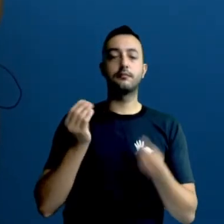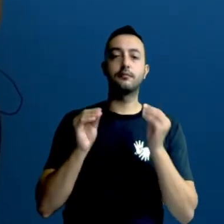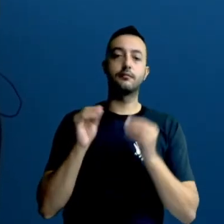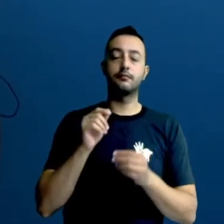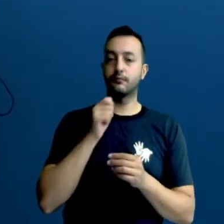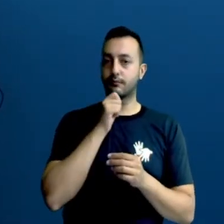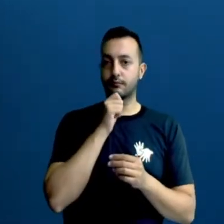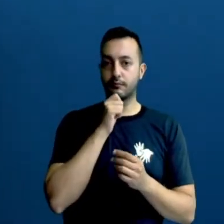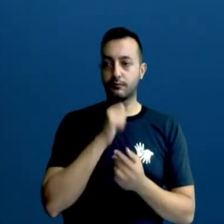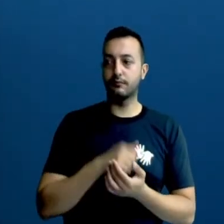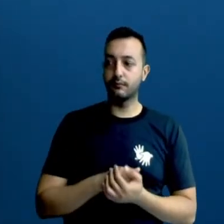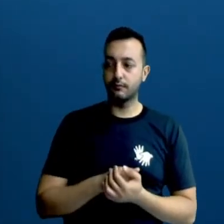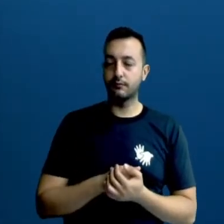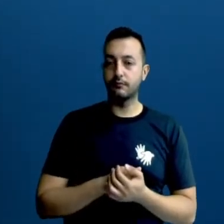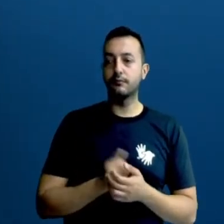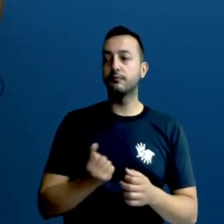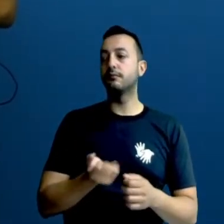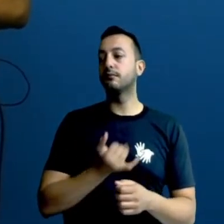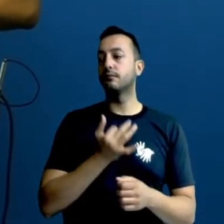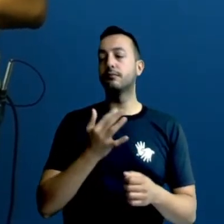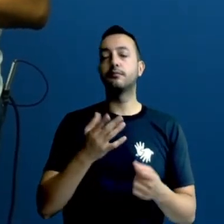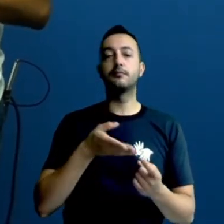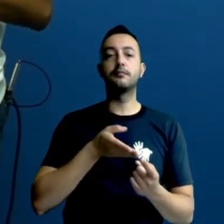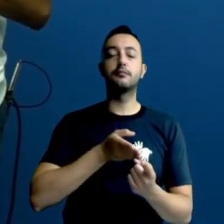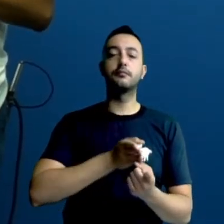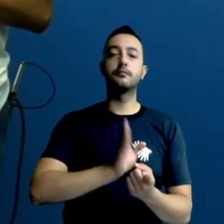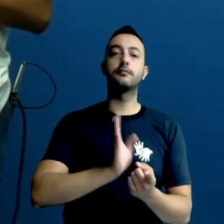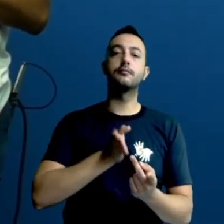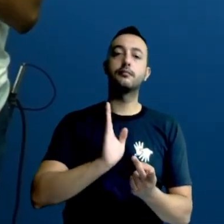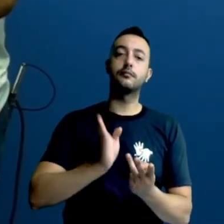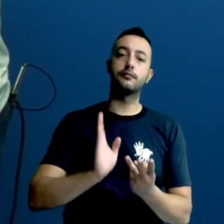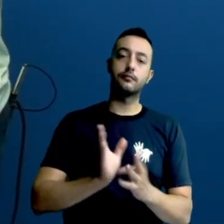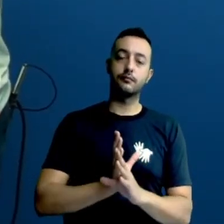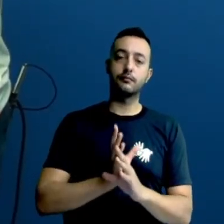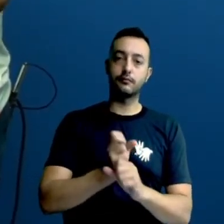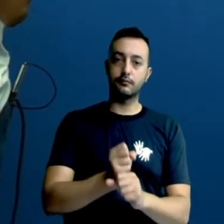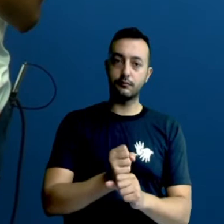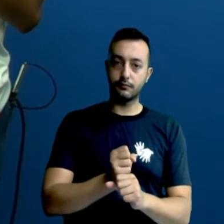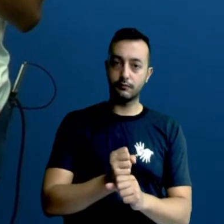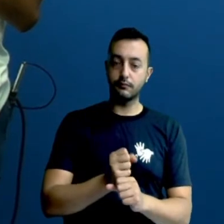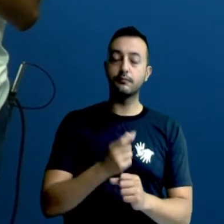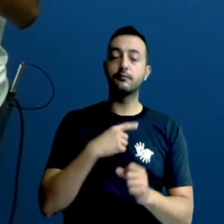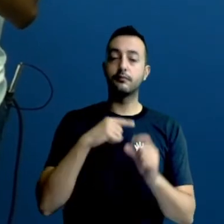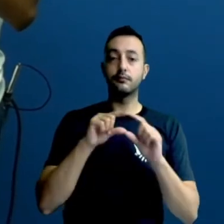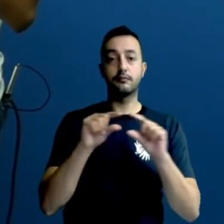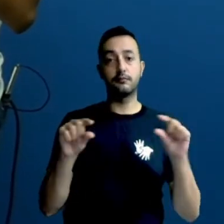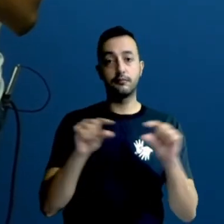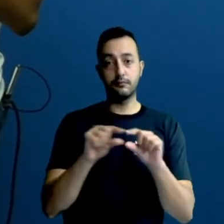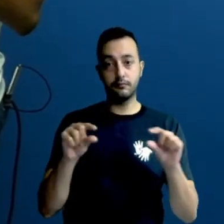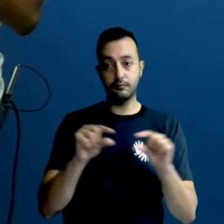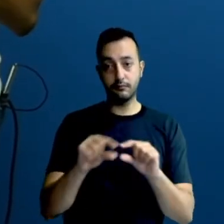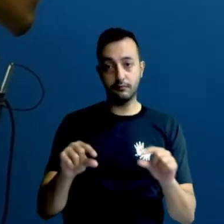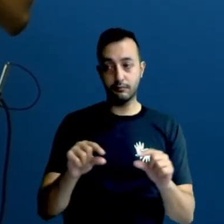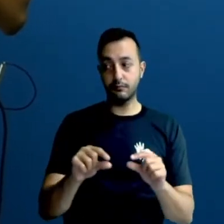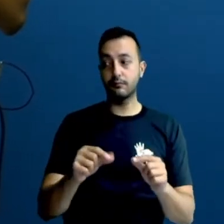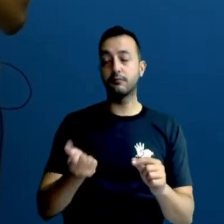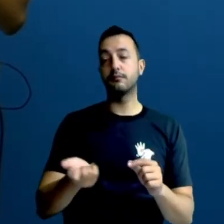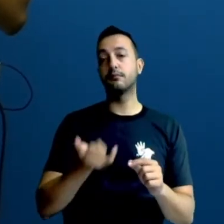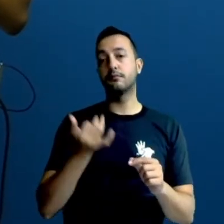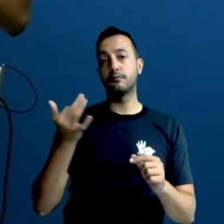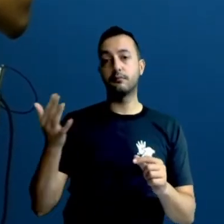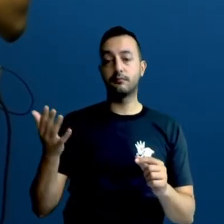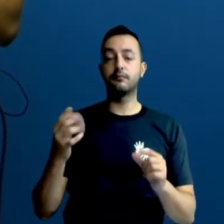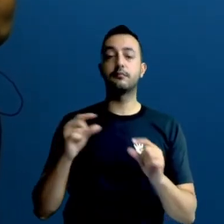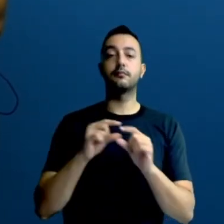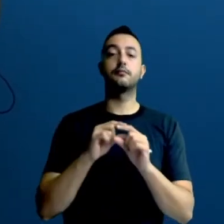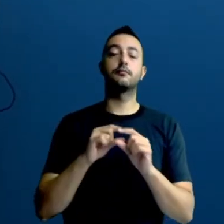no slide. Então veja, quantas diagonais André traçou? Nós temos uma fórmula para a quantidade de